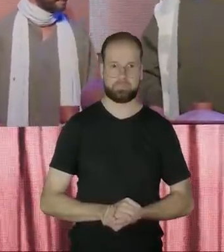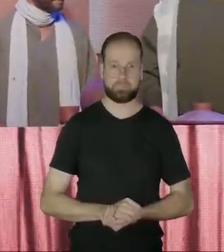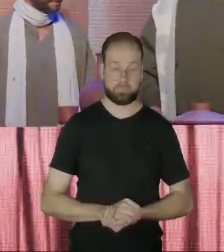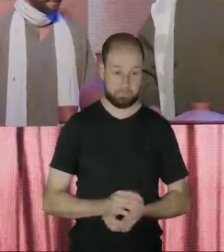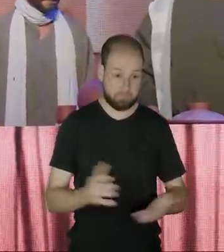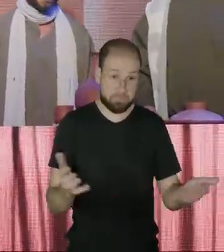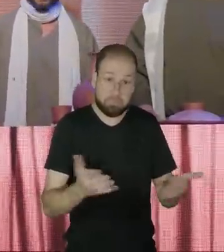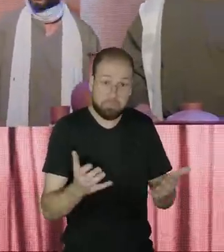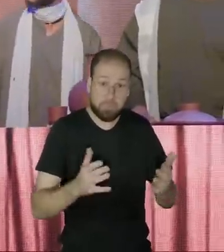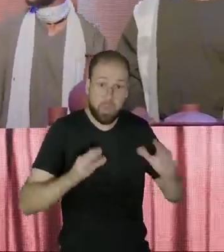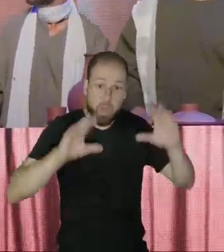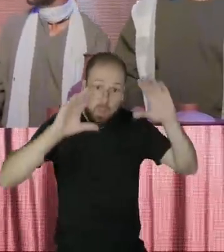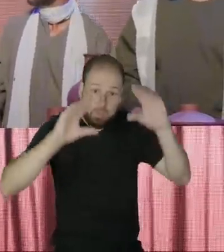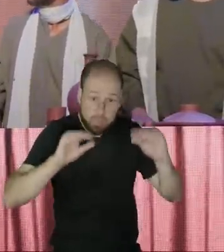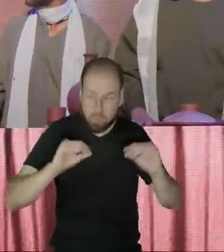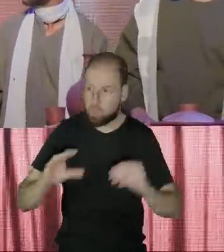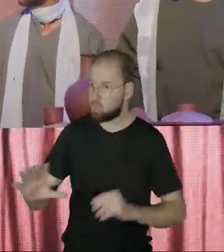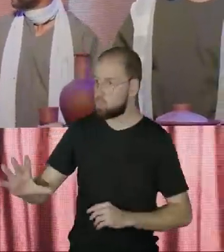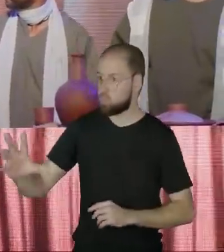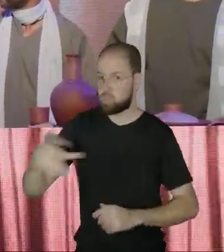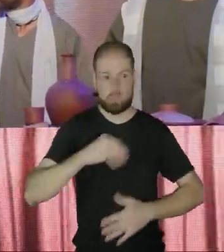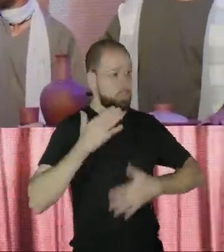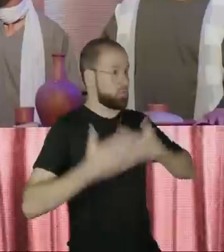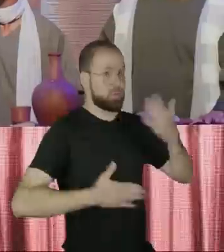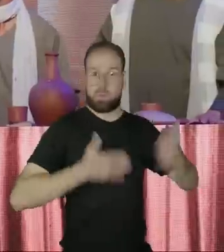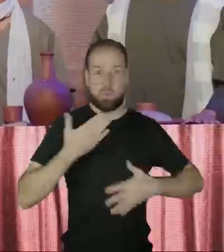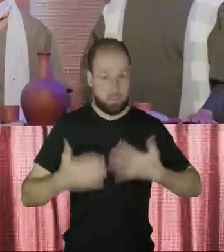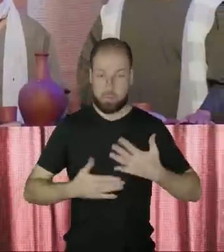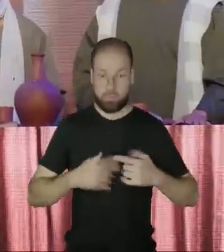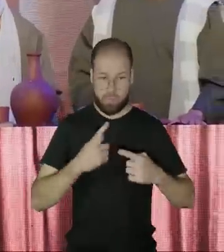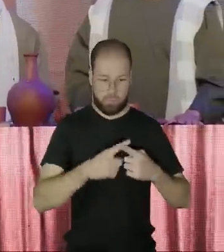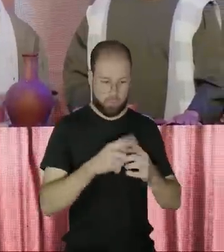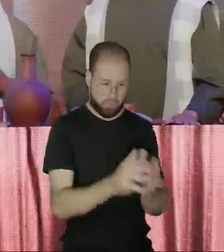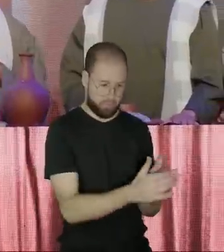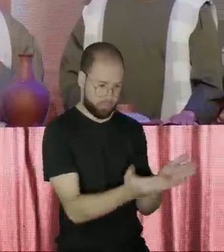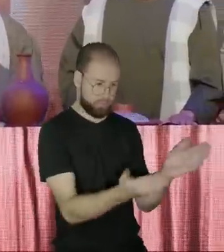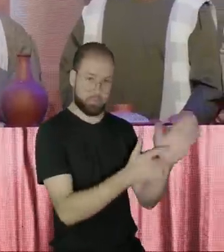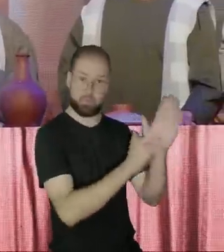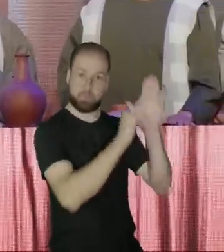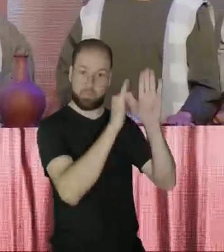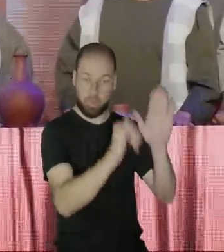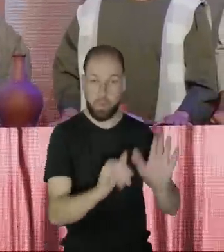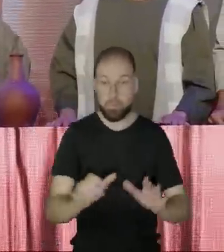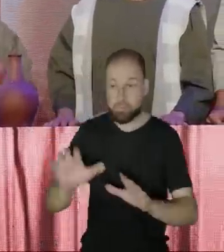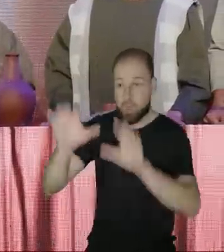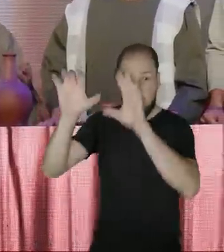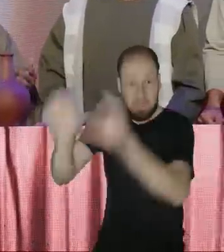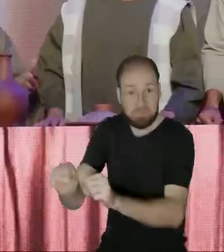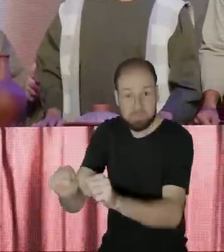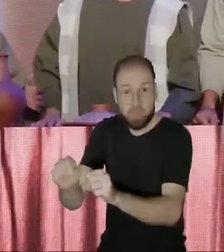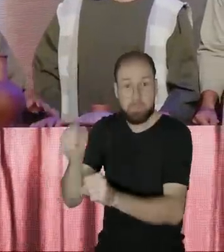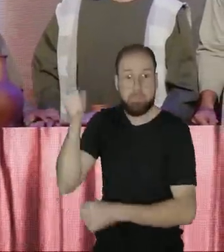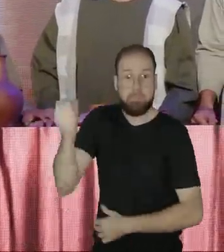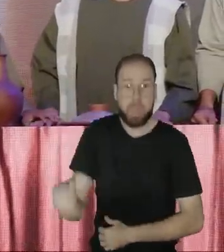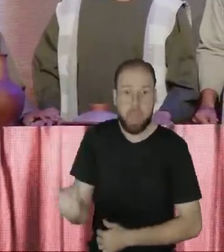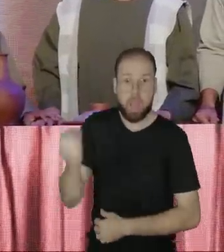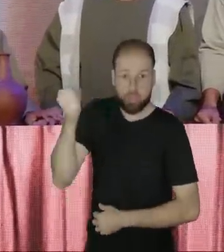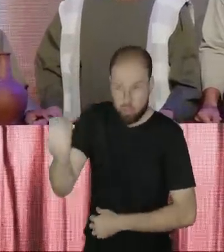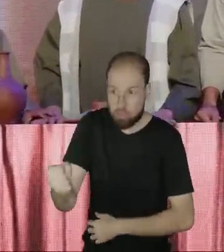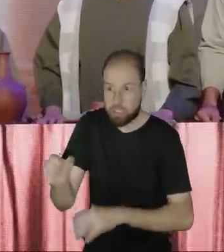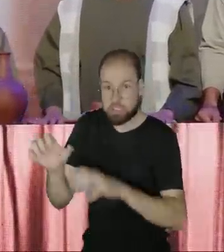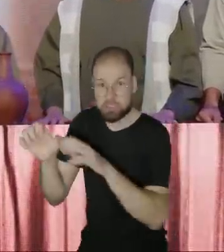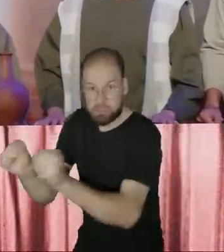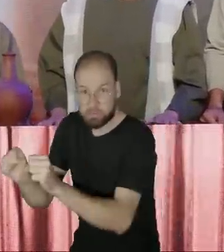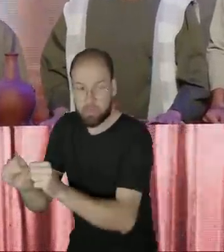Esta noite todos vos escandalizareis, pois está escrito: ferirei o pastor e as ovelhas serão